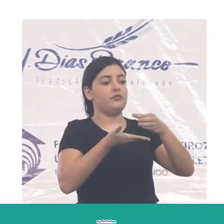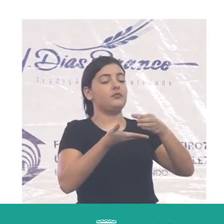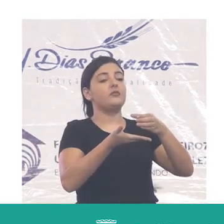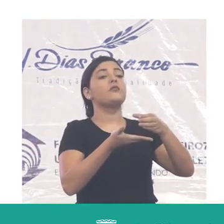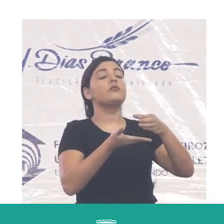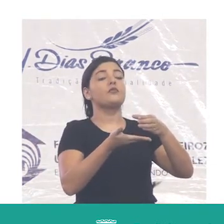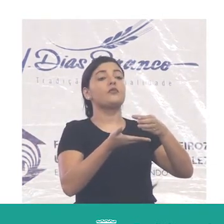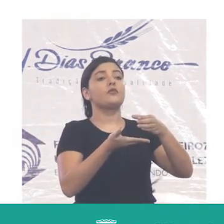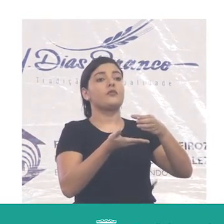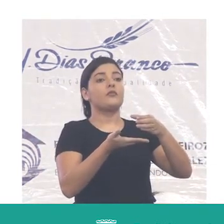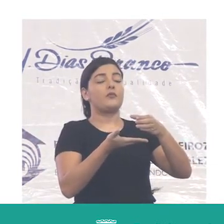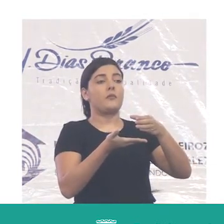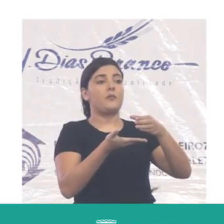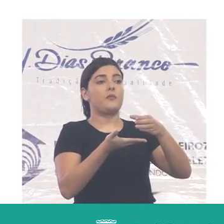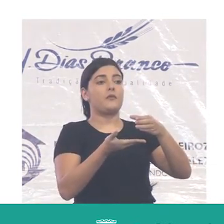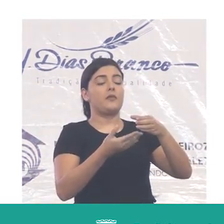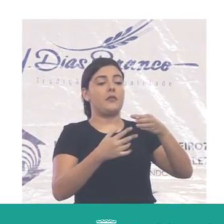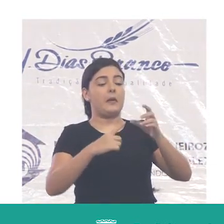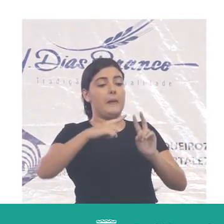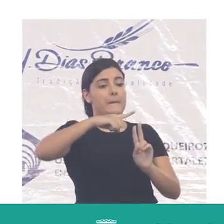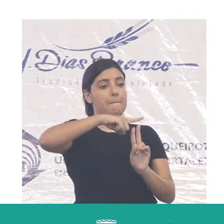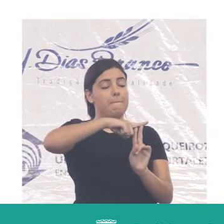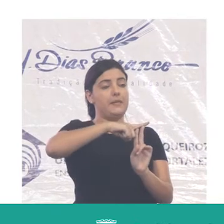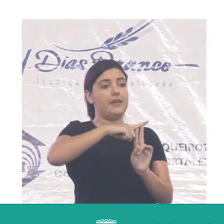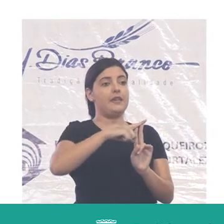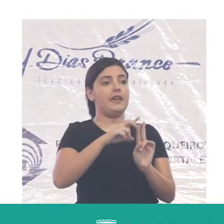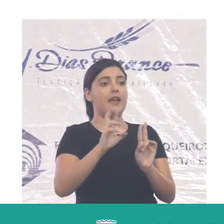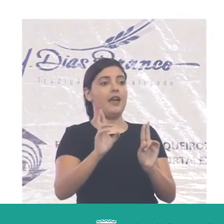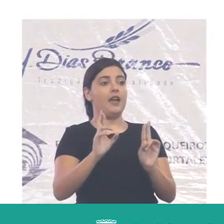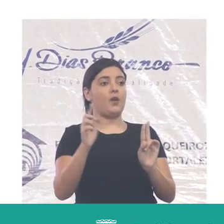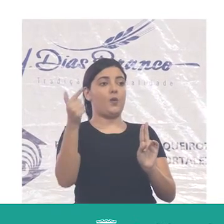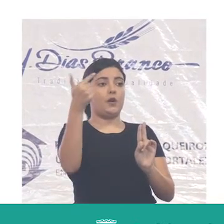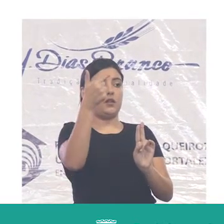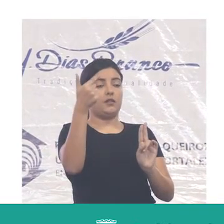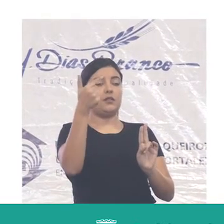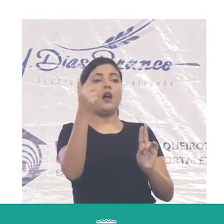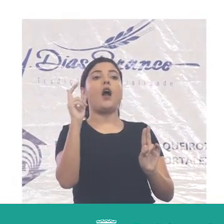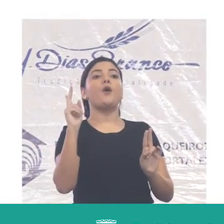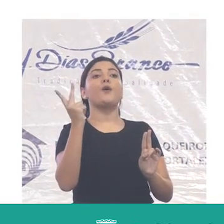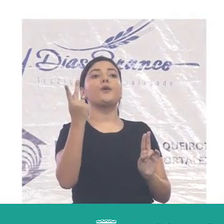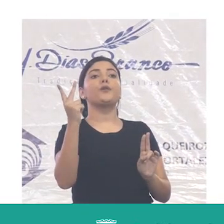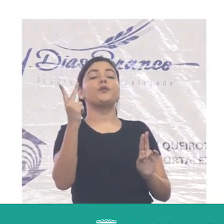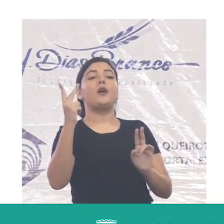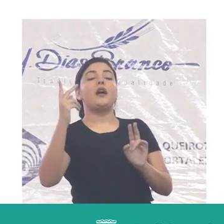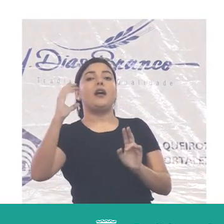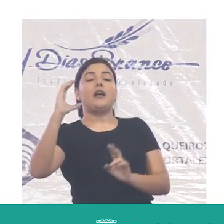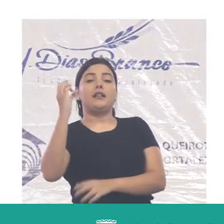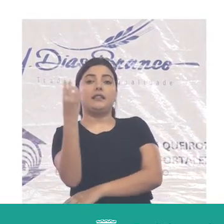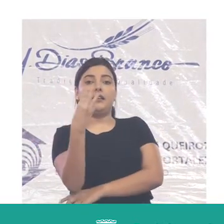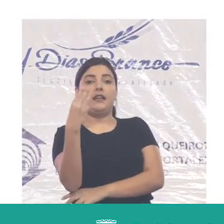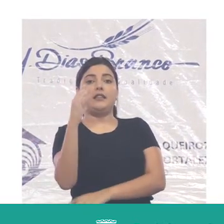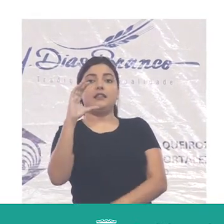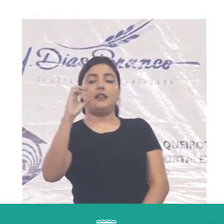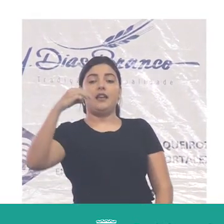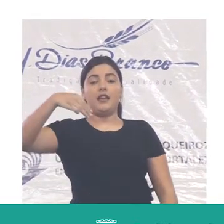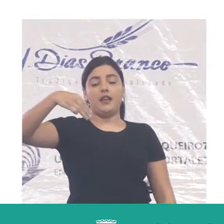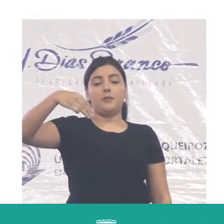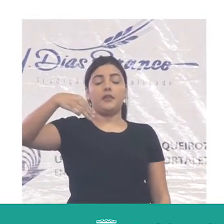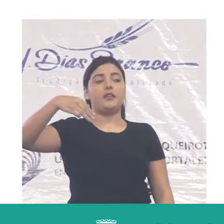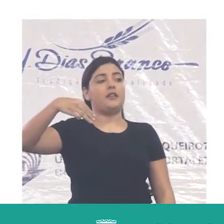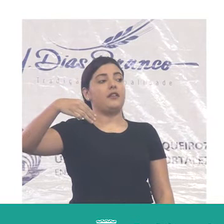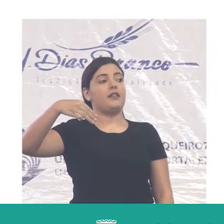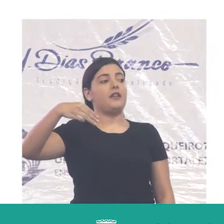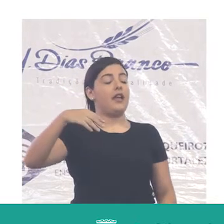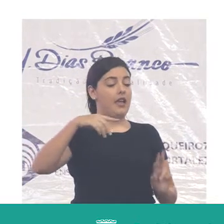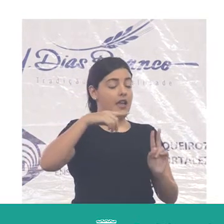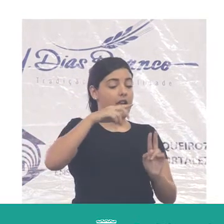é quanto? πr ao quadrado. E a altura vai ser apenas de quanto? 3 centímetros. Como eu já sei